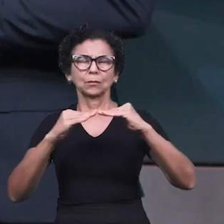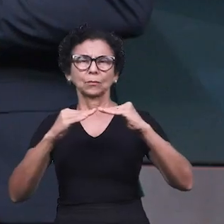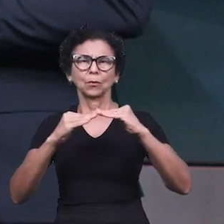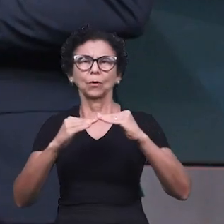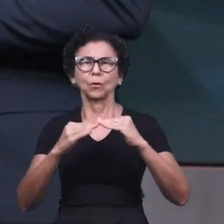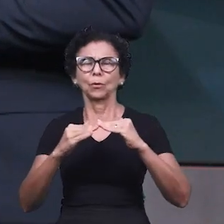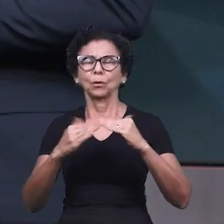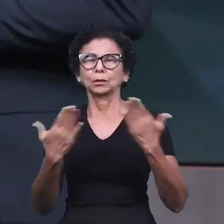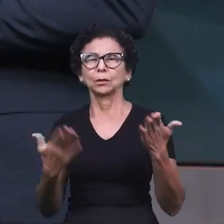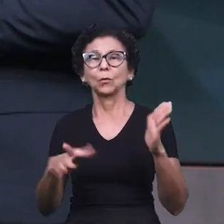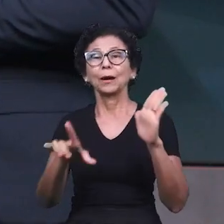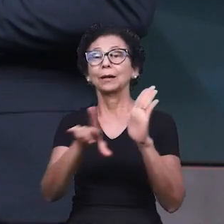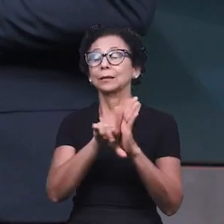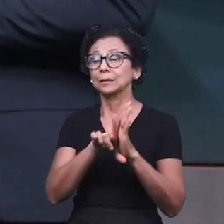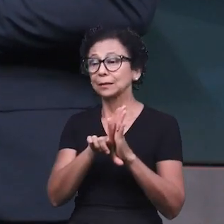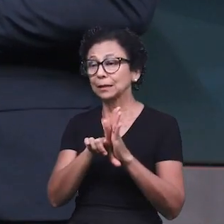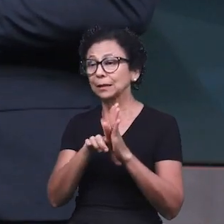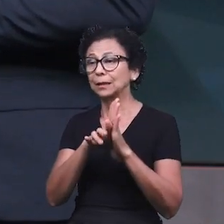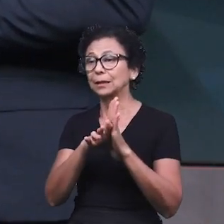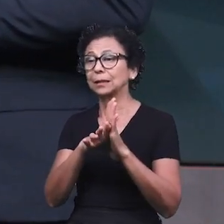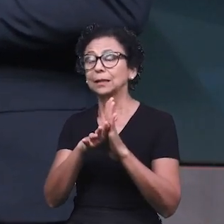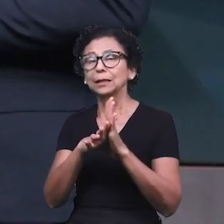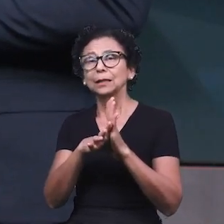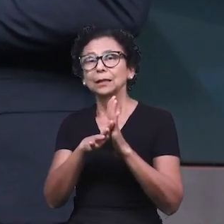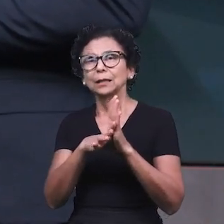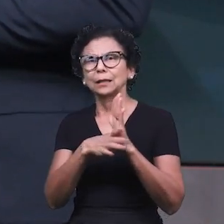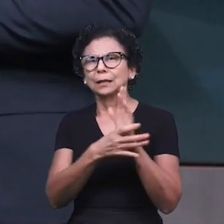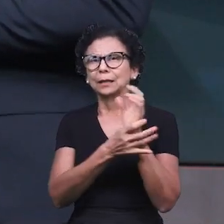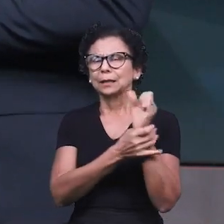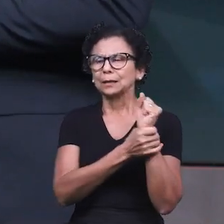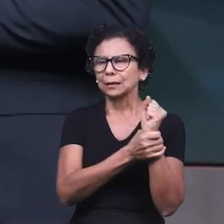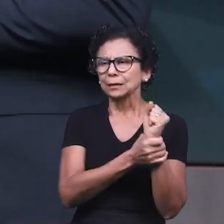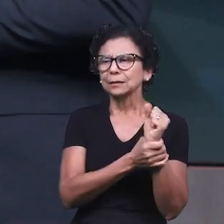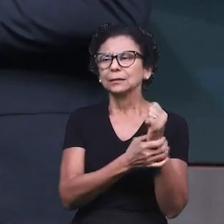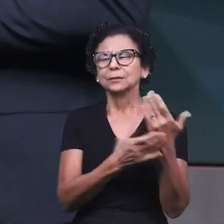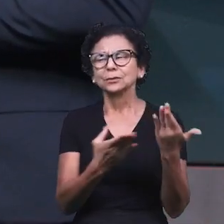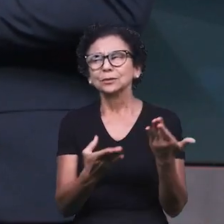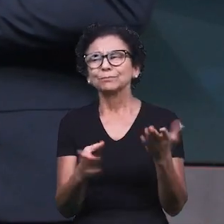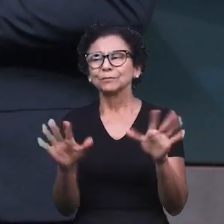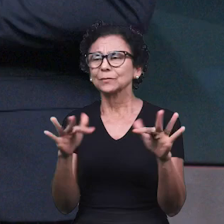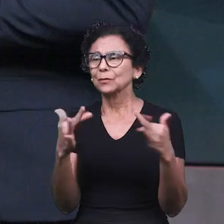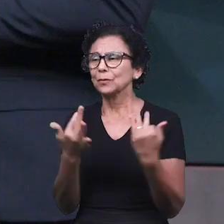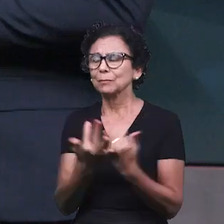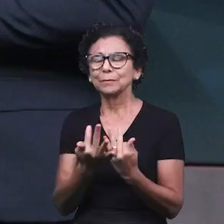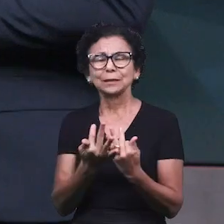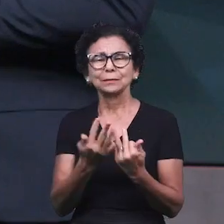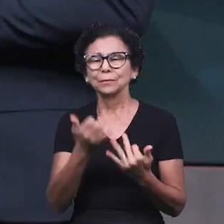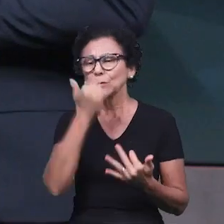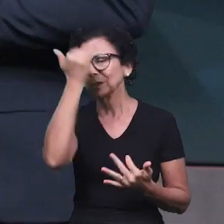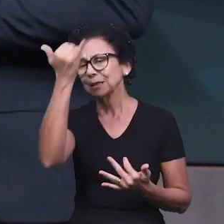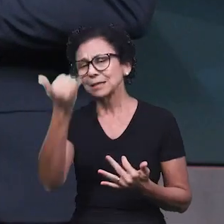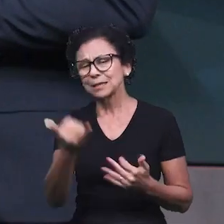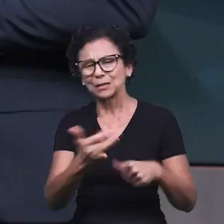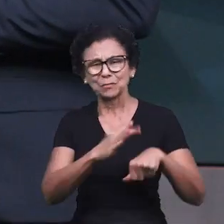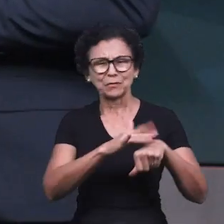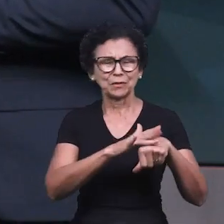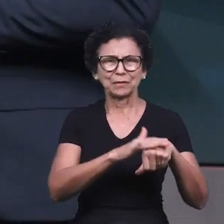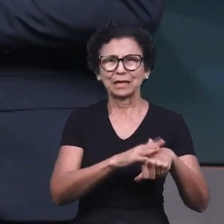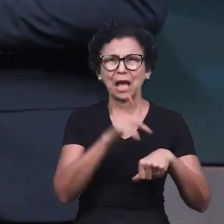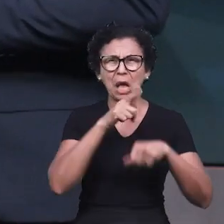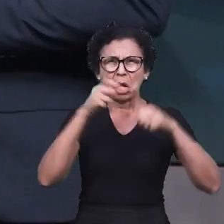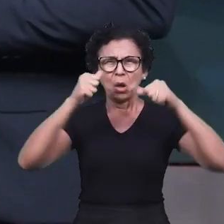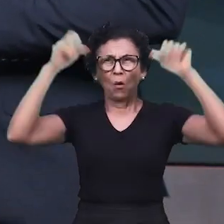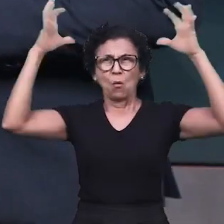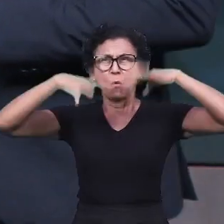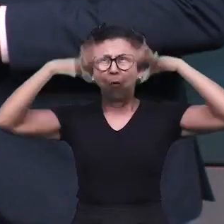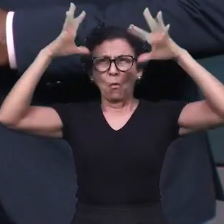uma vez ele provando que aconteceu algo na família que não estava previsto, uma enfermidade, uma enchente, alguma